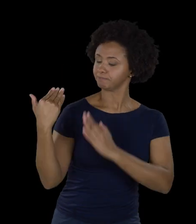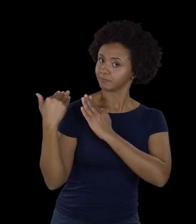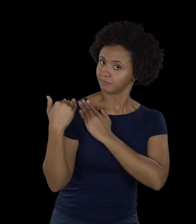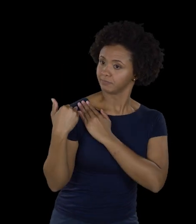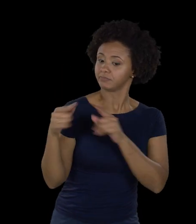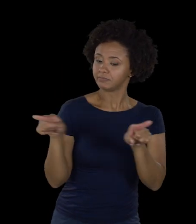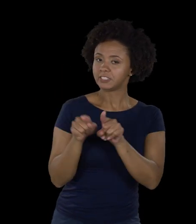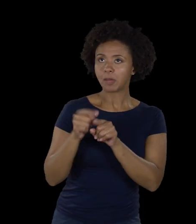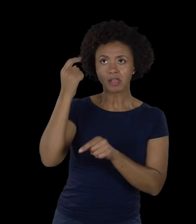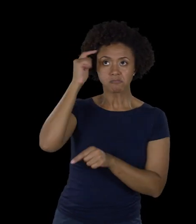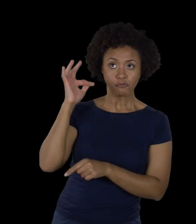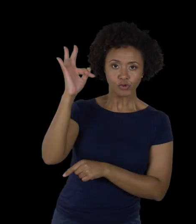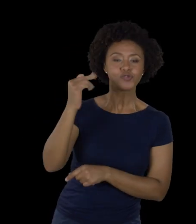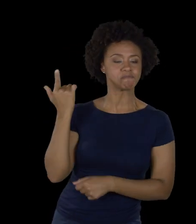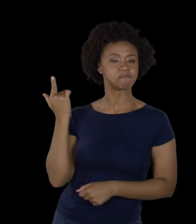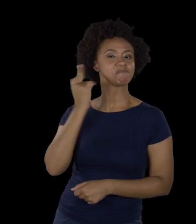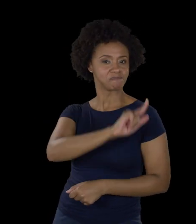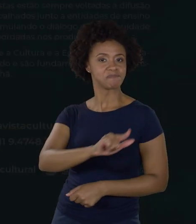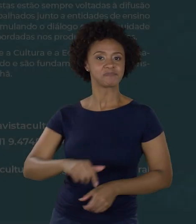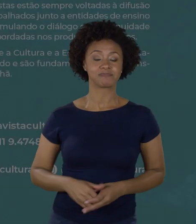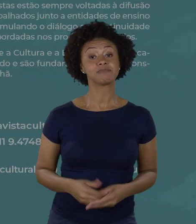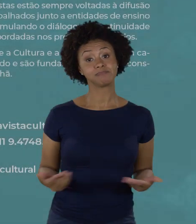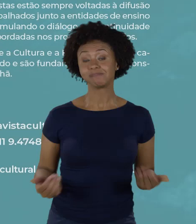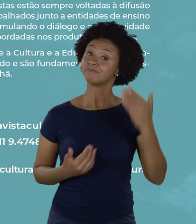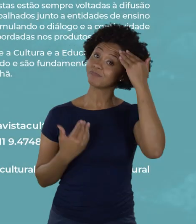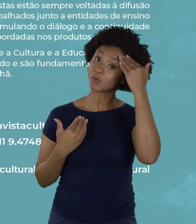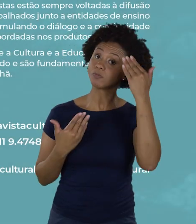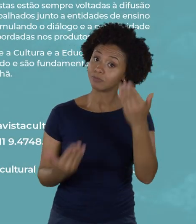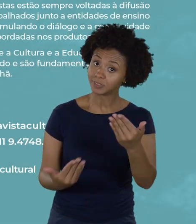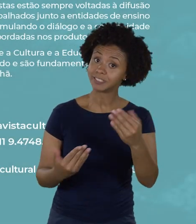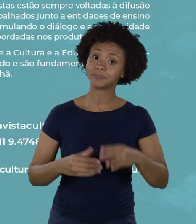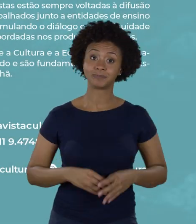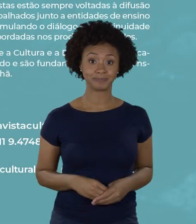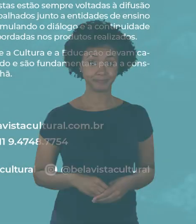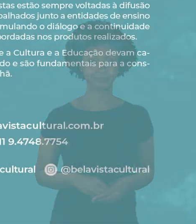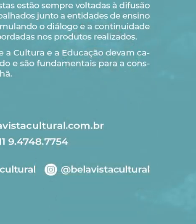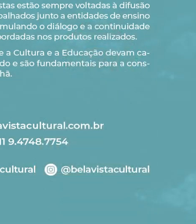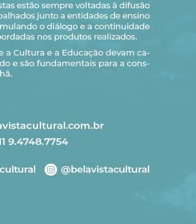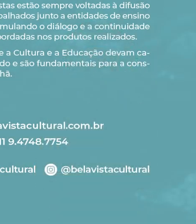pensar no futuro, você chega lá. Obrigado e até a próxima.